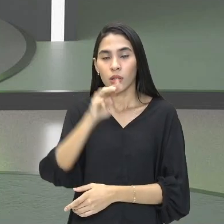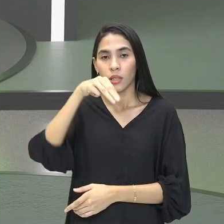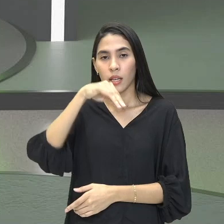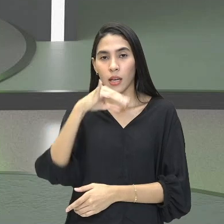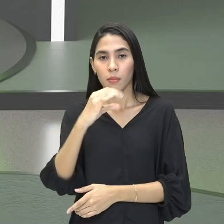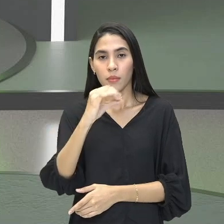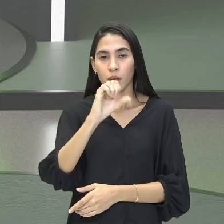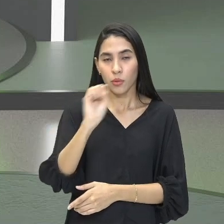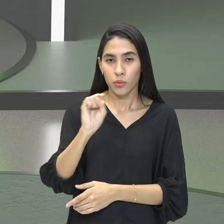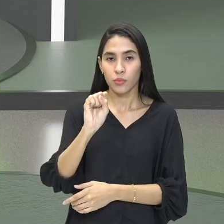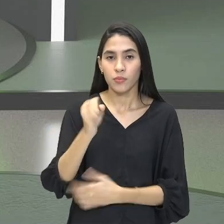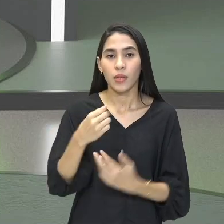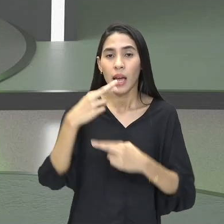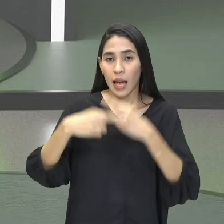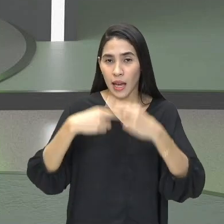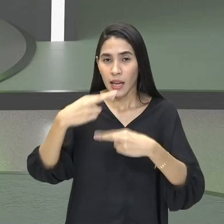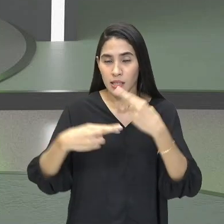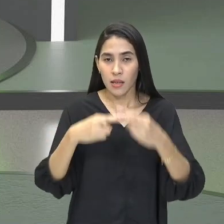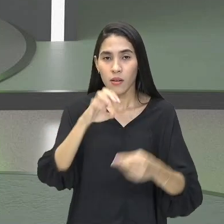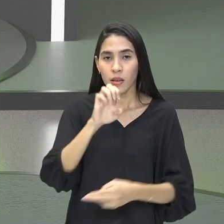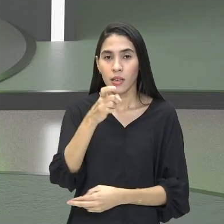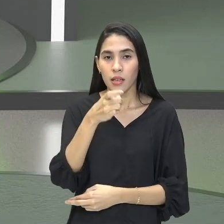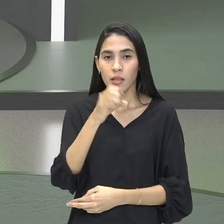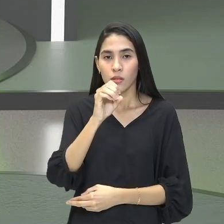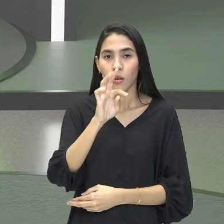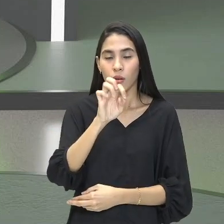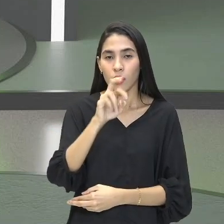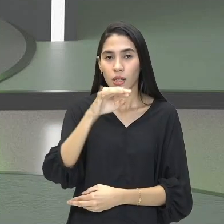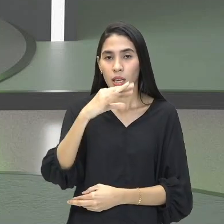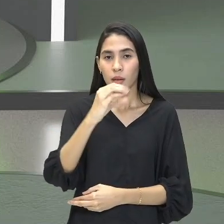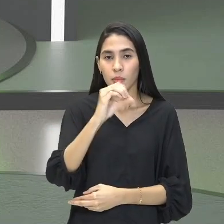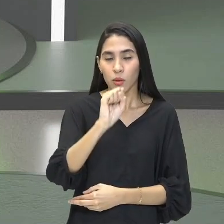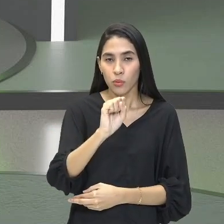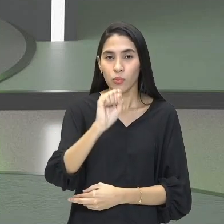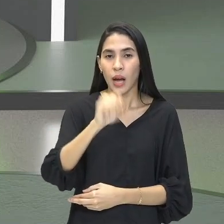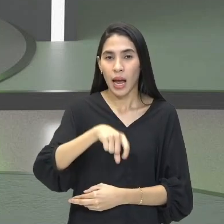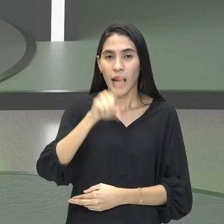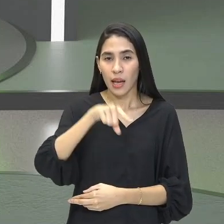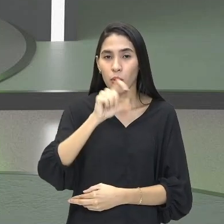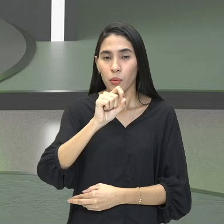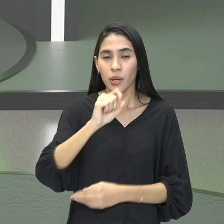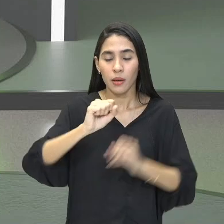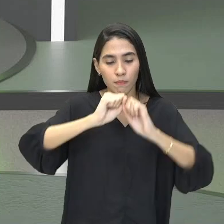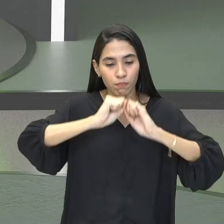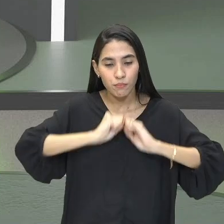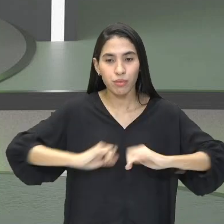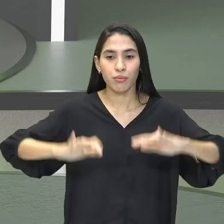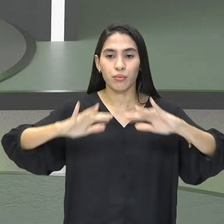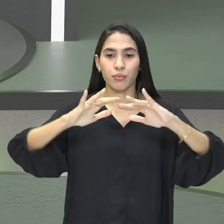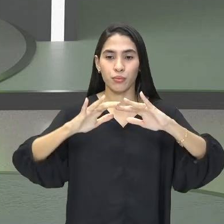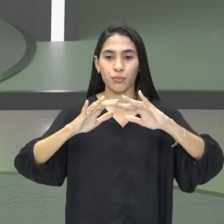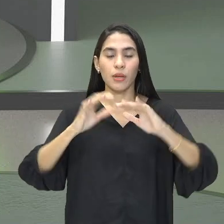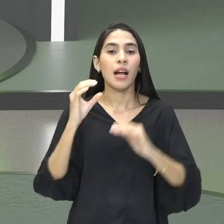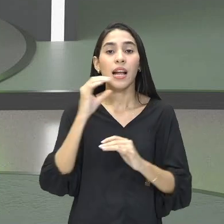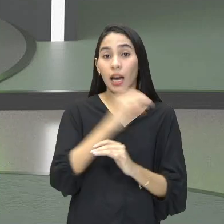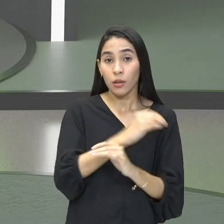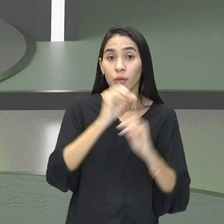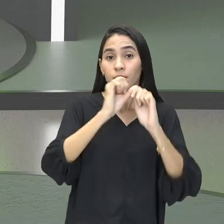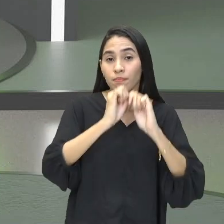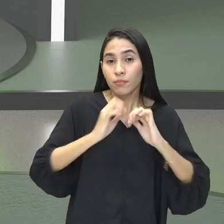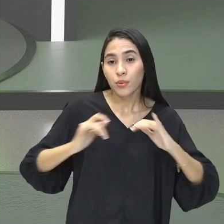Reações exotérmicas nós já vimos que são aquelas que liberam calor, né? E